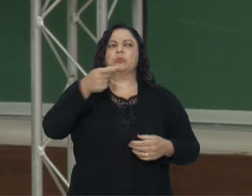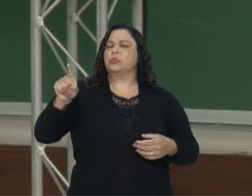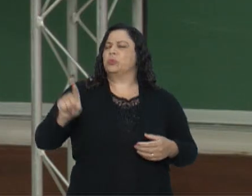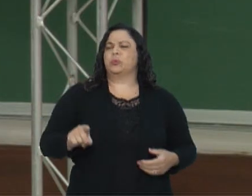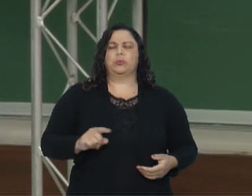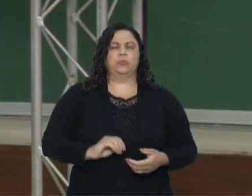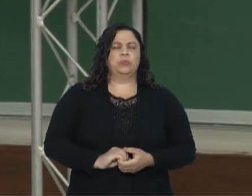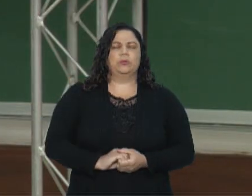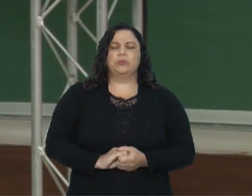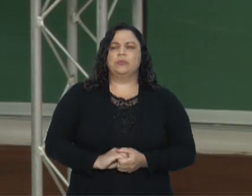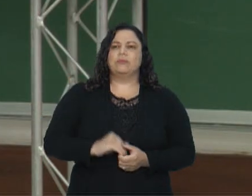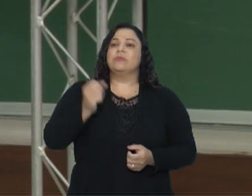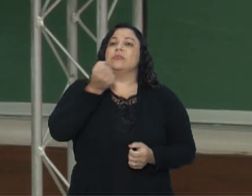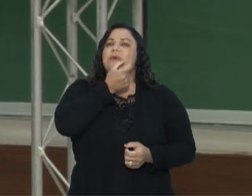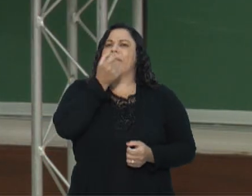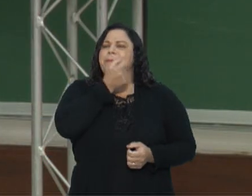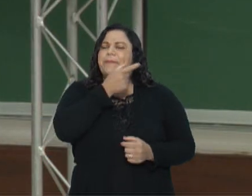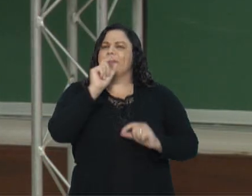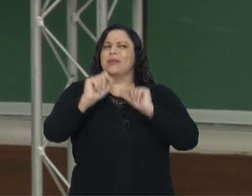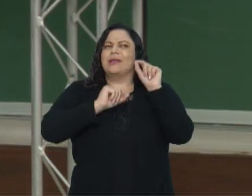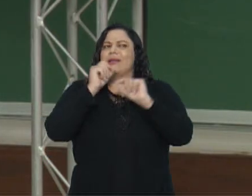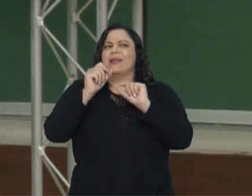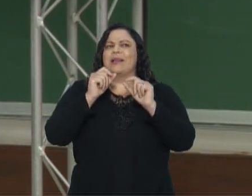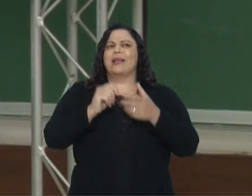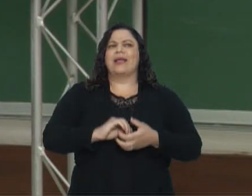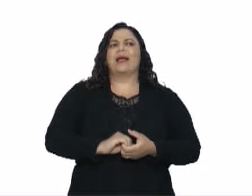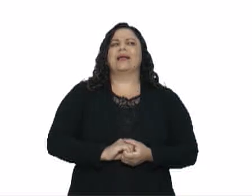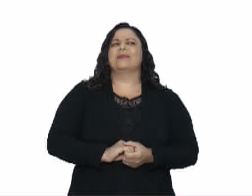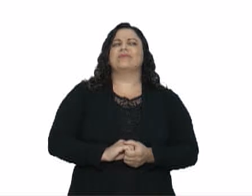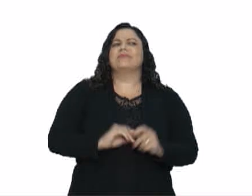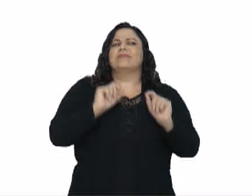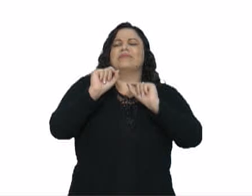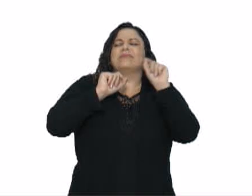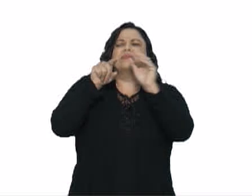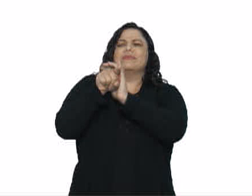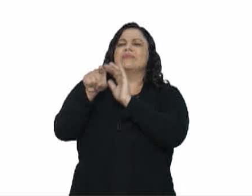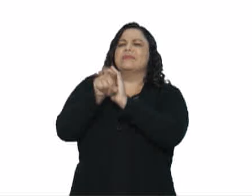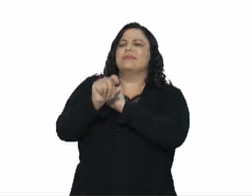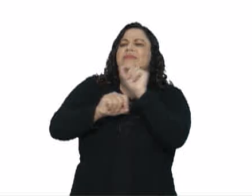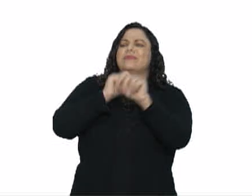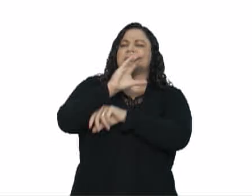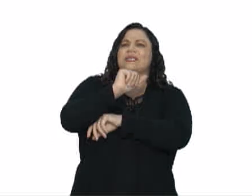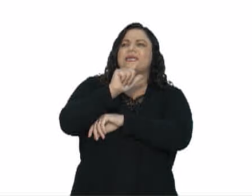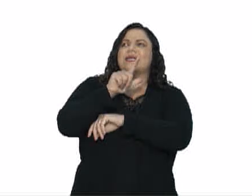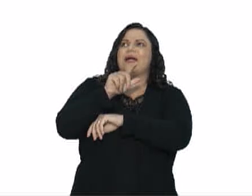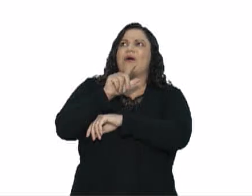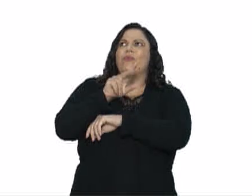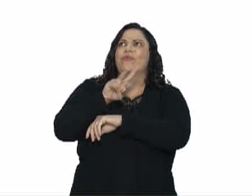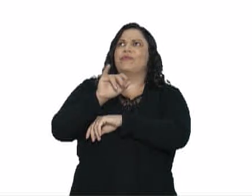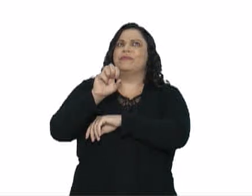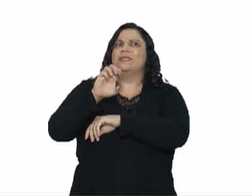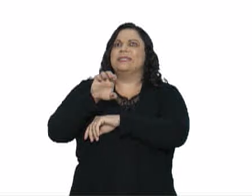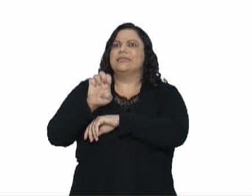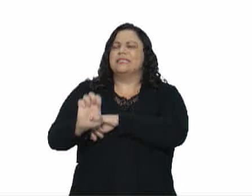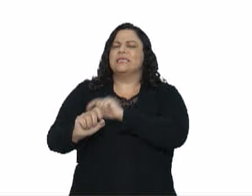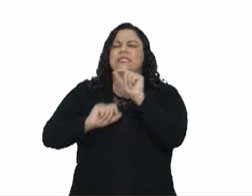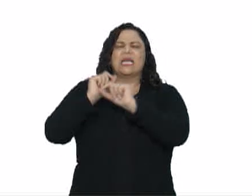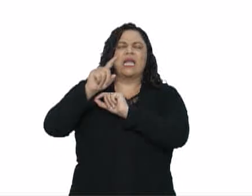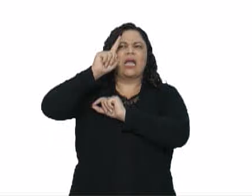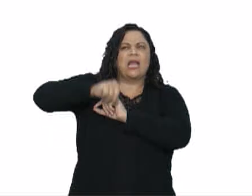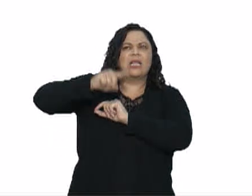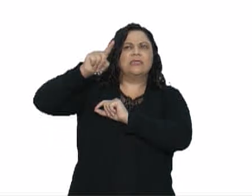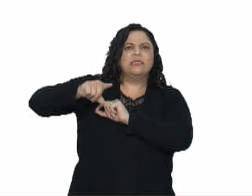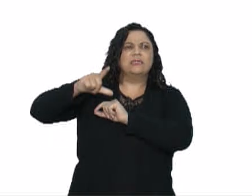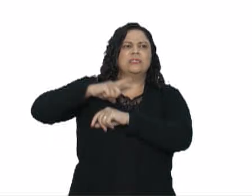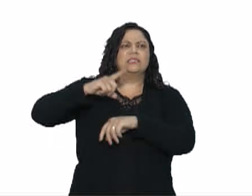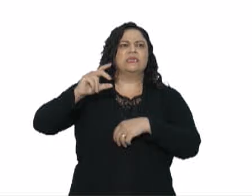lhe é perguntado também pela professora. Gaturro, calvície, essa palavra, se acentua? E aí o efeito do